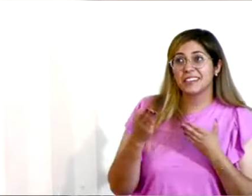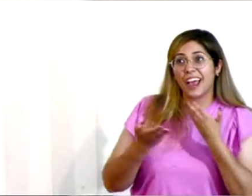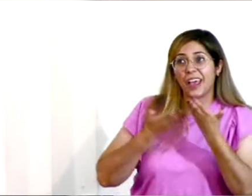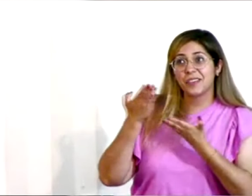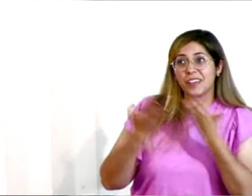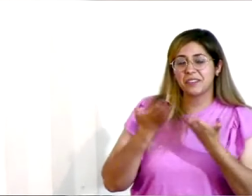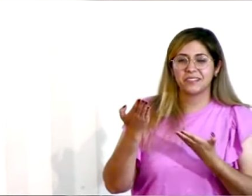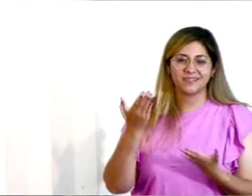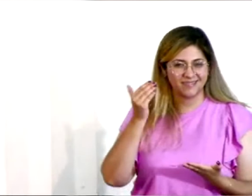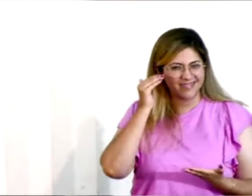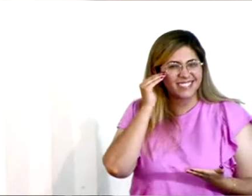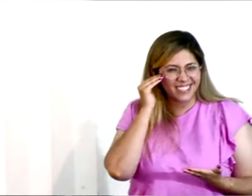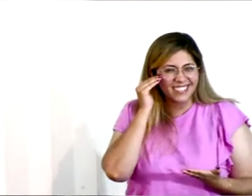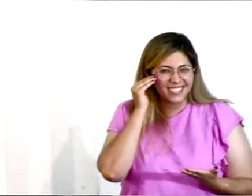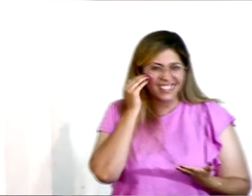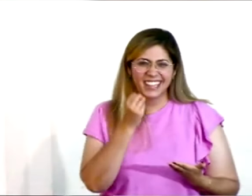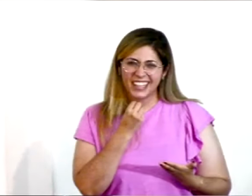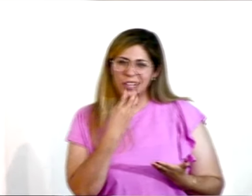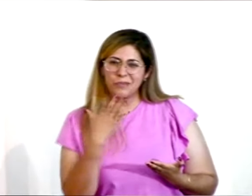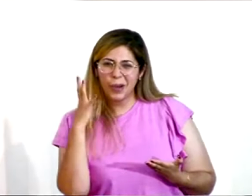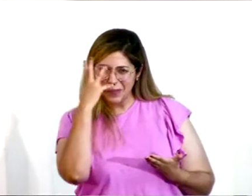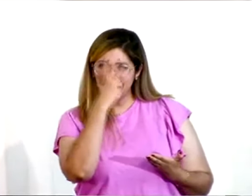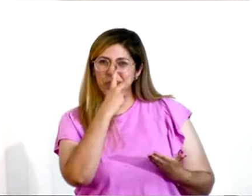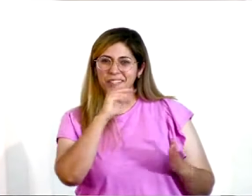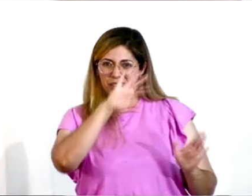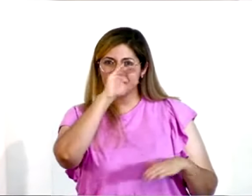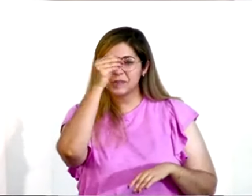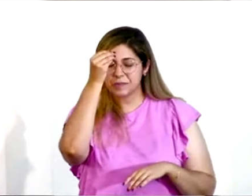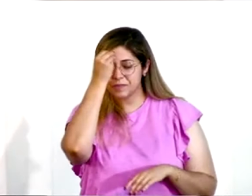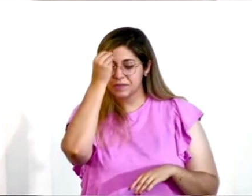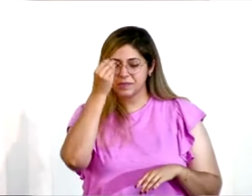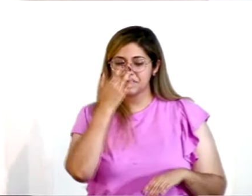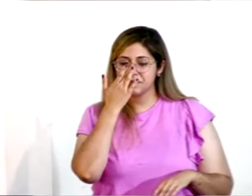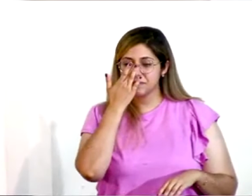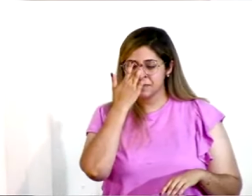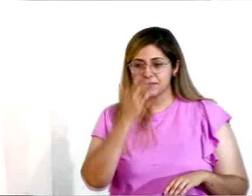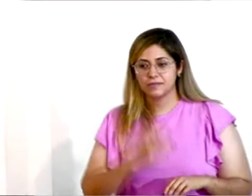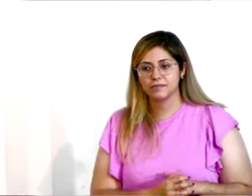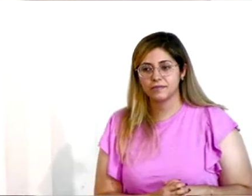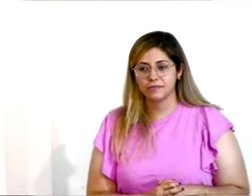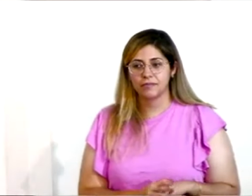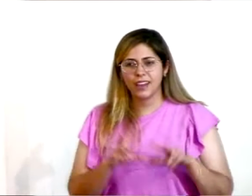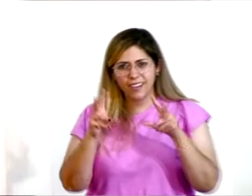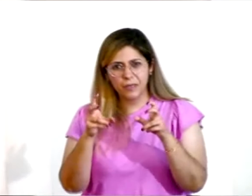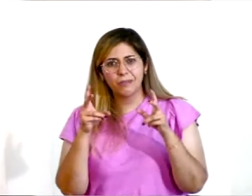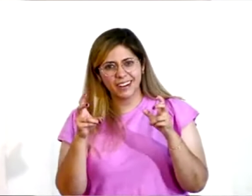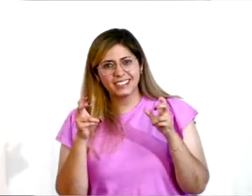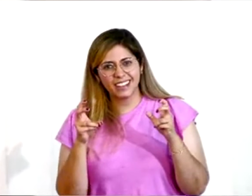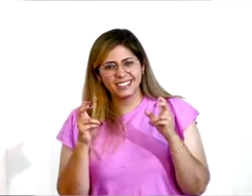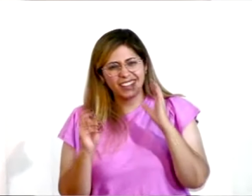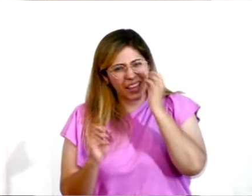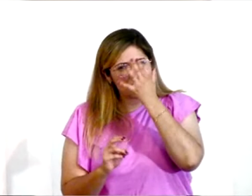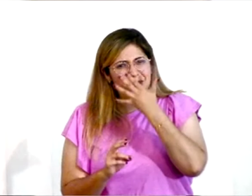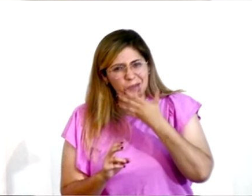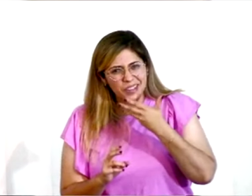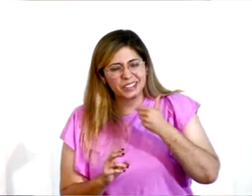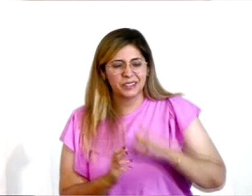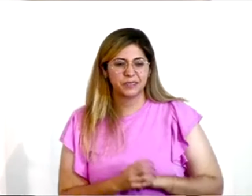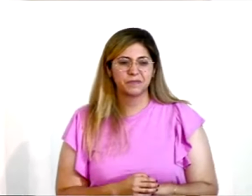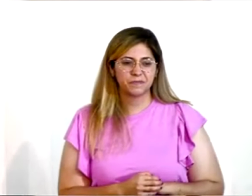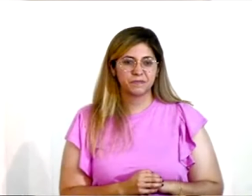Meus irmãos, não é só no Antigo Testamento. Em determinado momento, vem uma palavra de Jesus